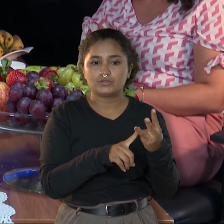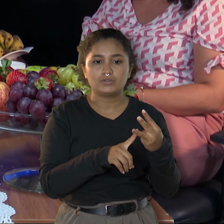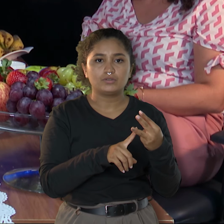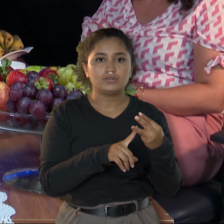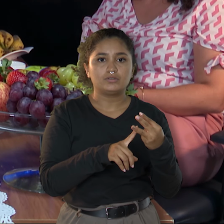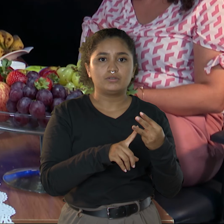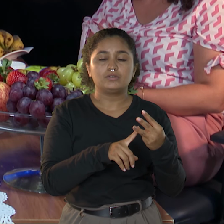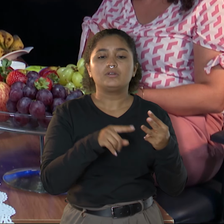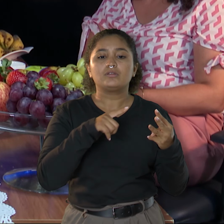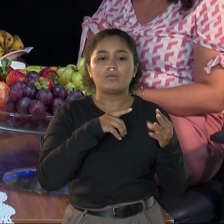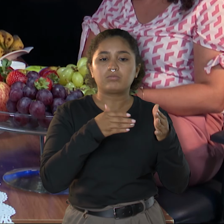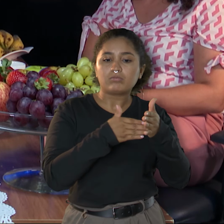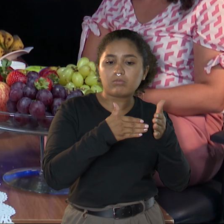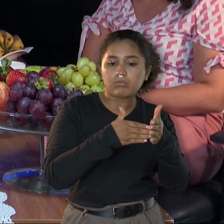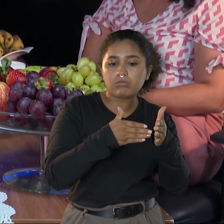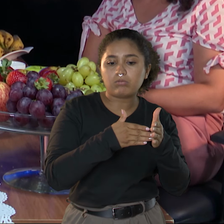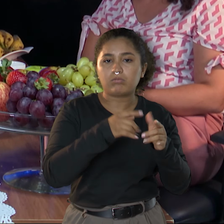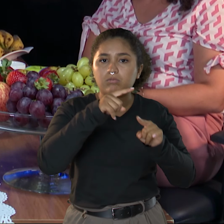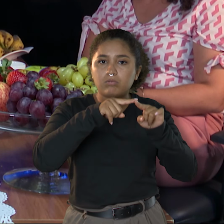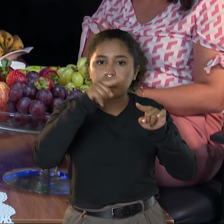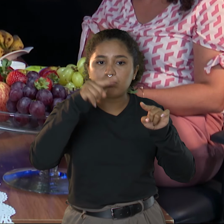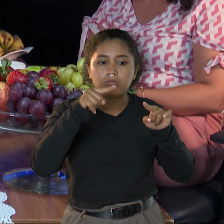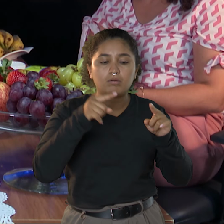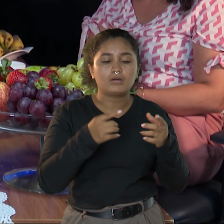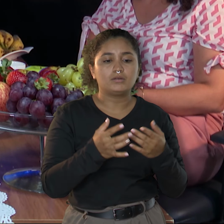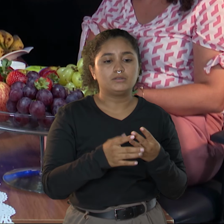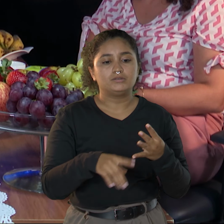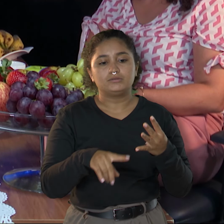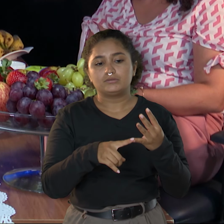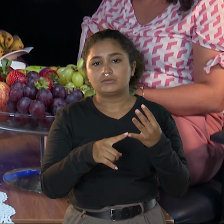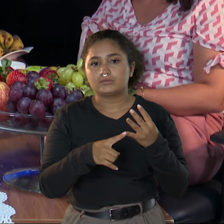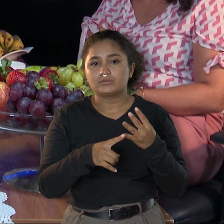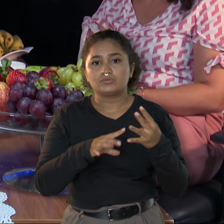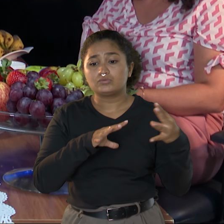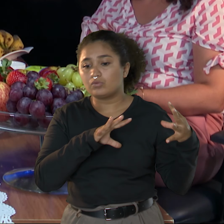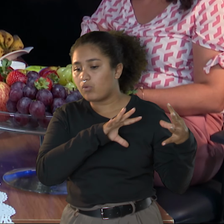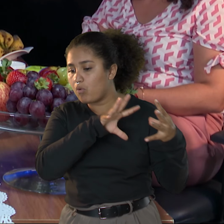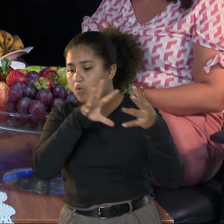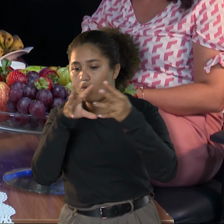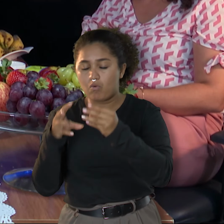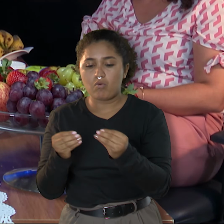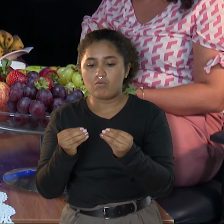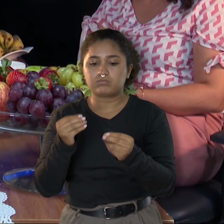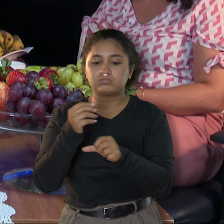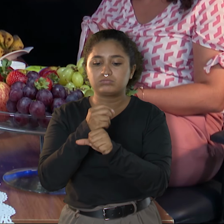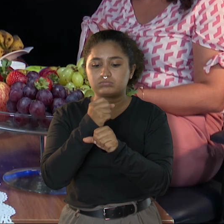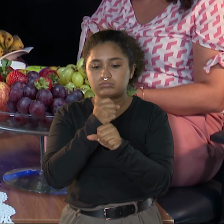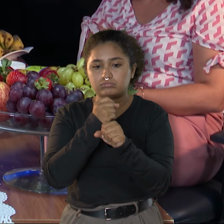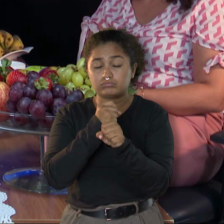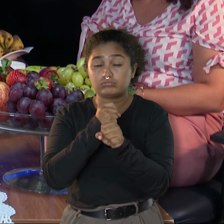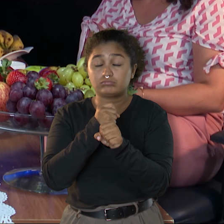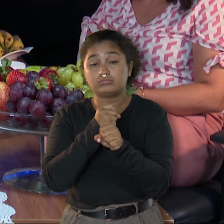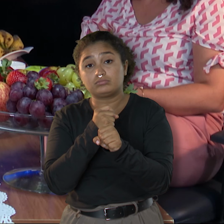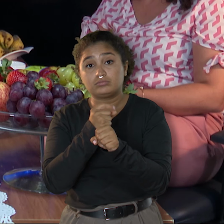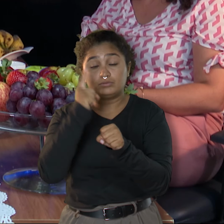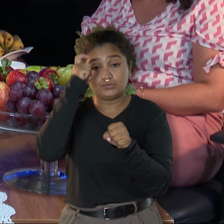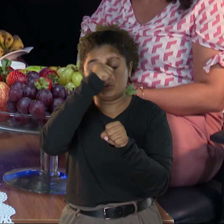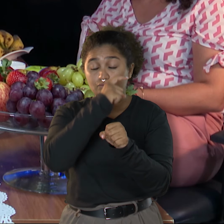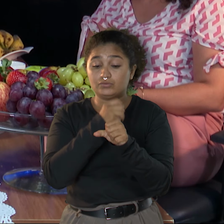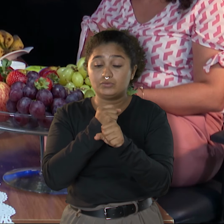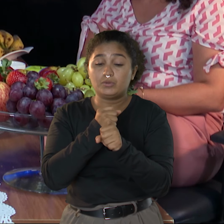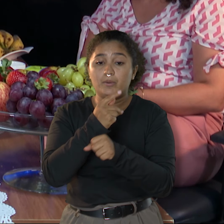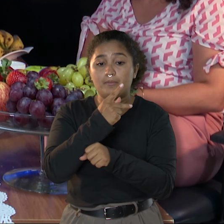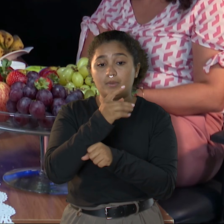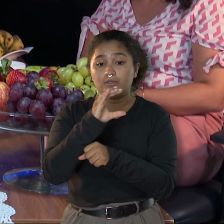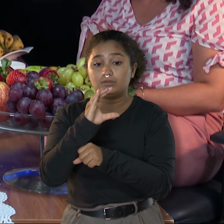a taxa de congestionamento, o índice de atendimento à demanda, que tudo isso misturado juntinho lá numa conta bem complicada vira o IPC-JUS.